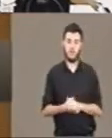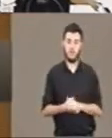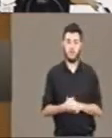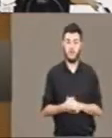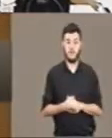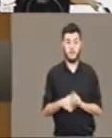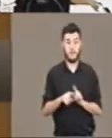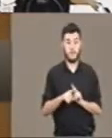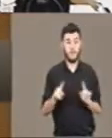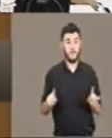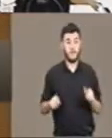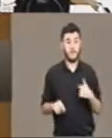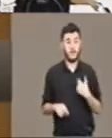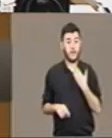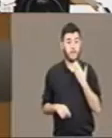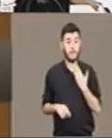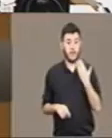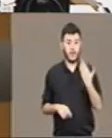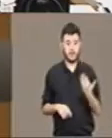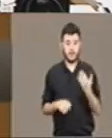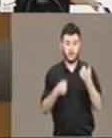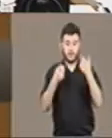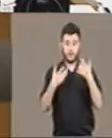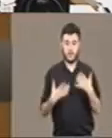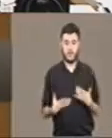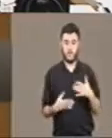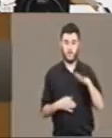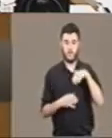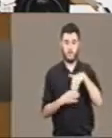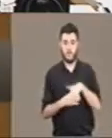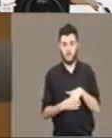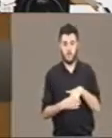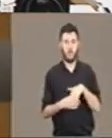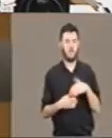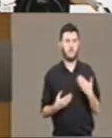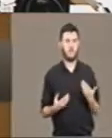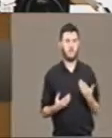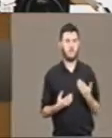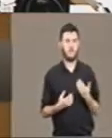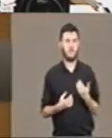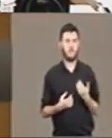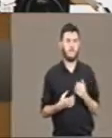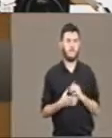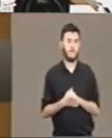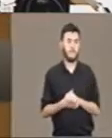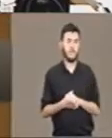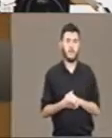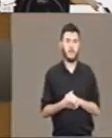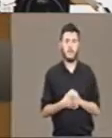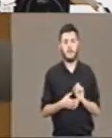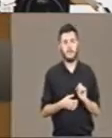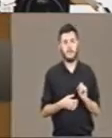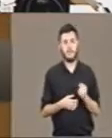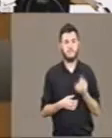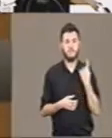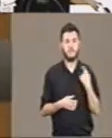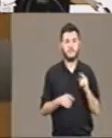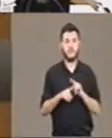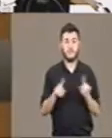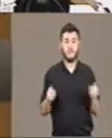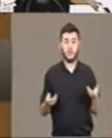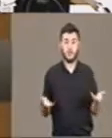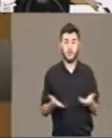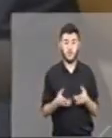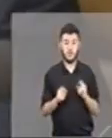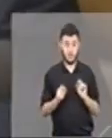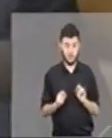de Mello, à esquerda. Os votos são extremamente substanciosos e agora o eminente ministro Luiz Roberto